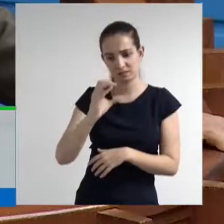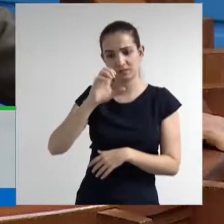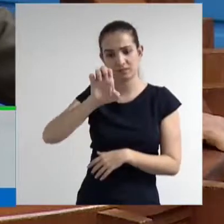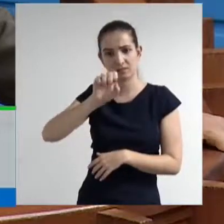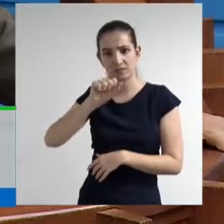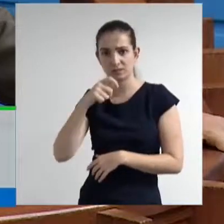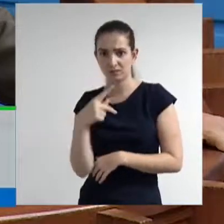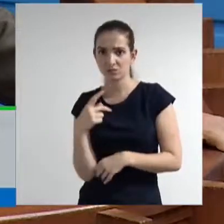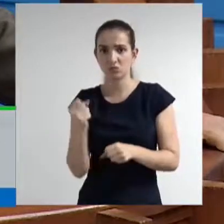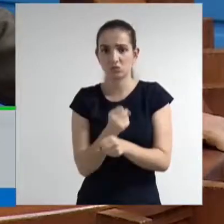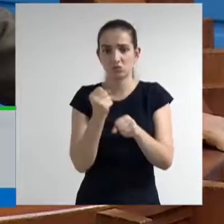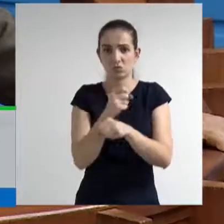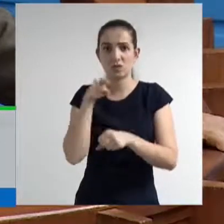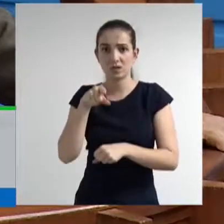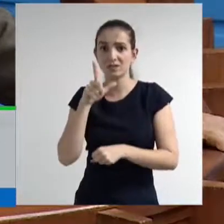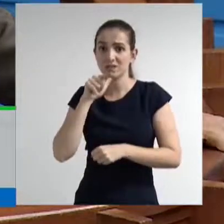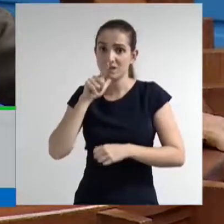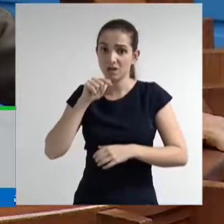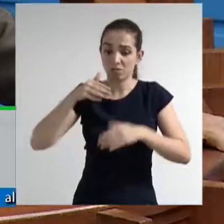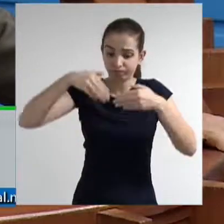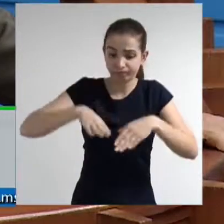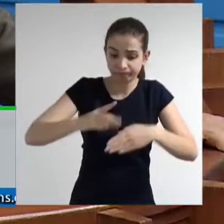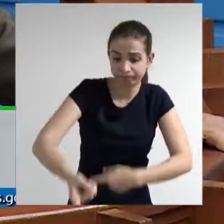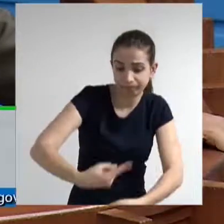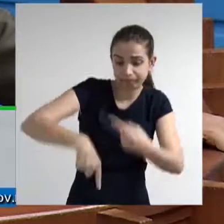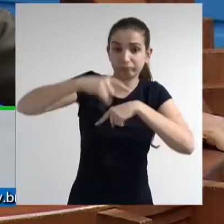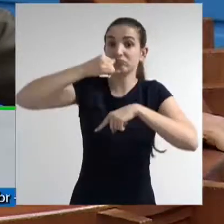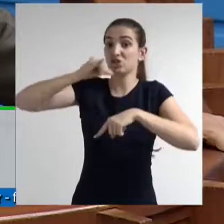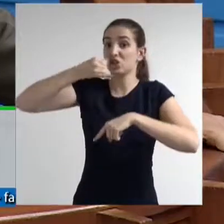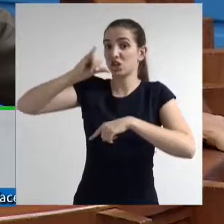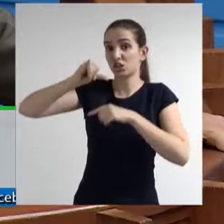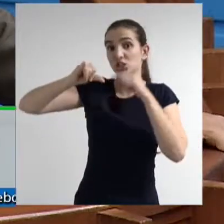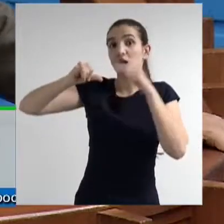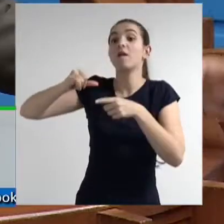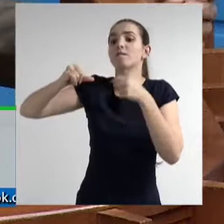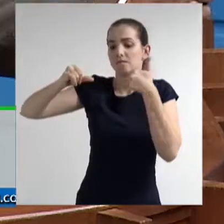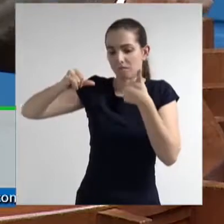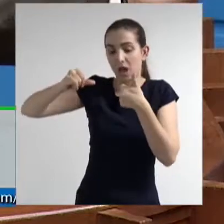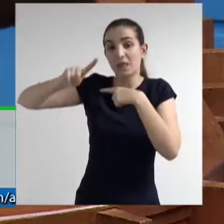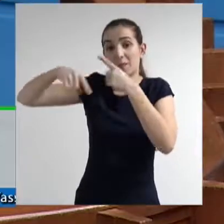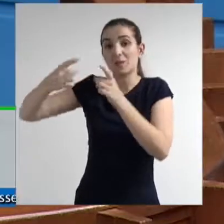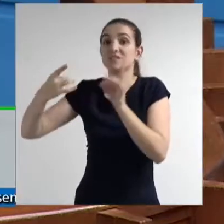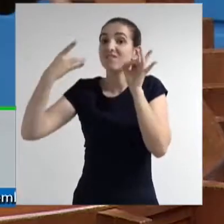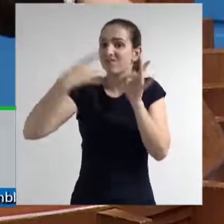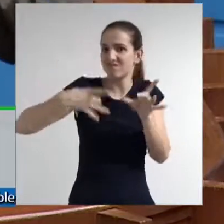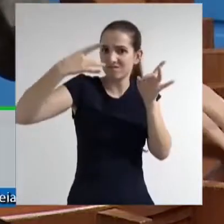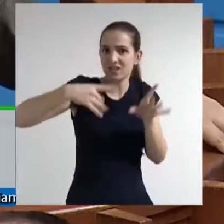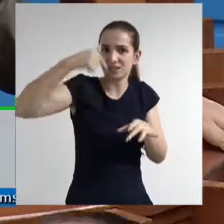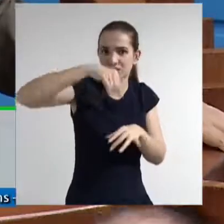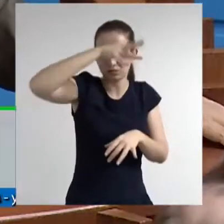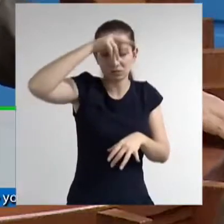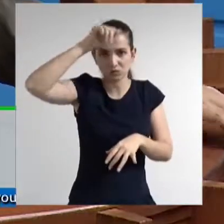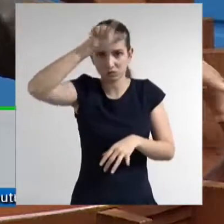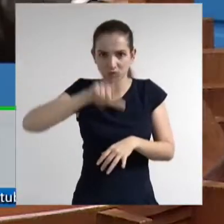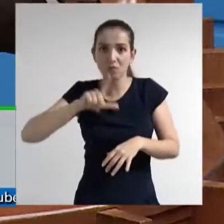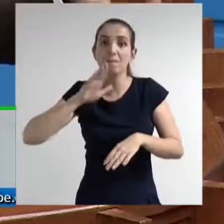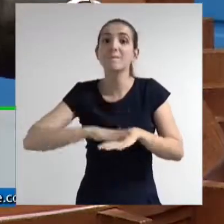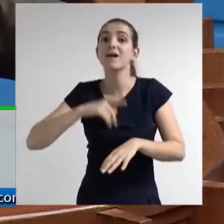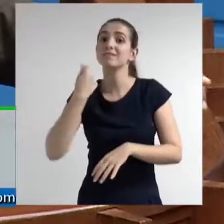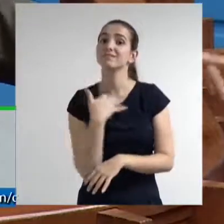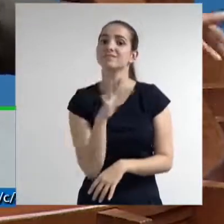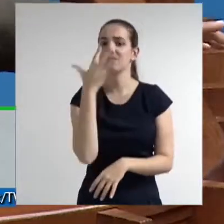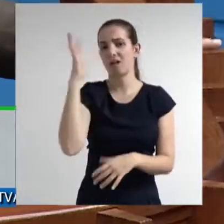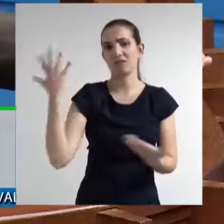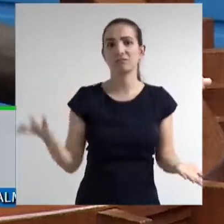construir a usina, ela produz a energia e vende para nós mais caro, mesmo tendo inundado 84%